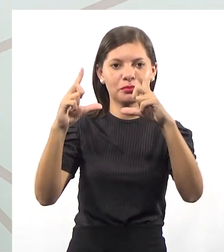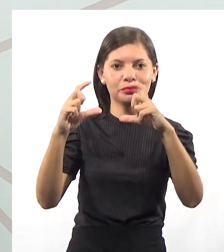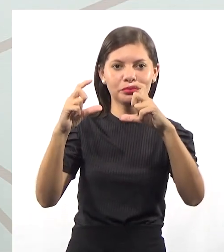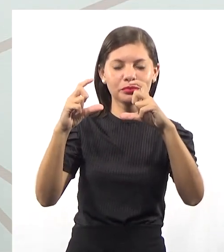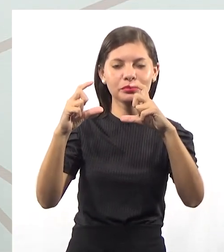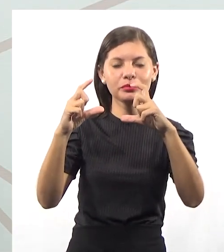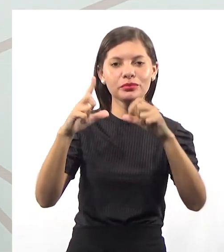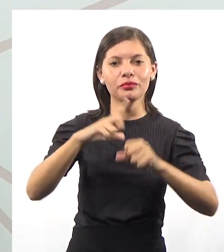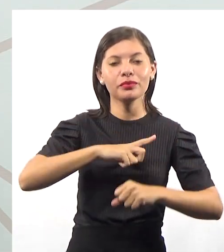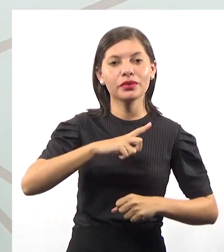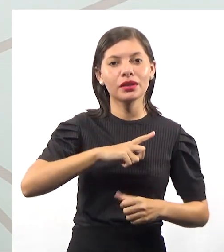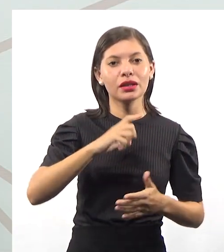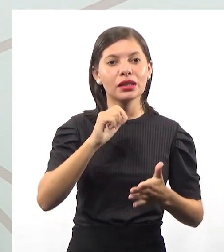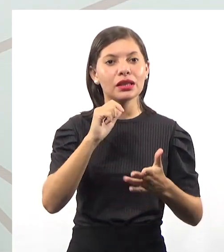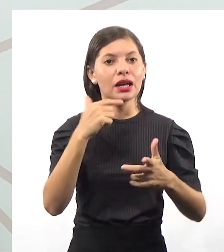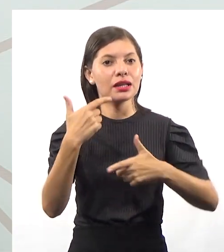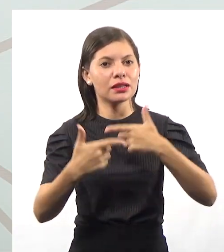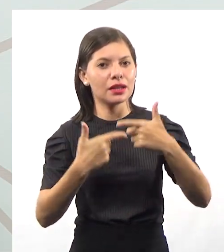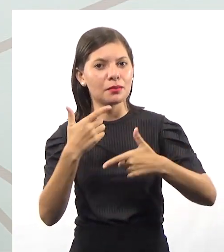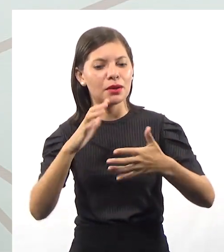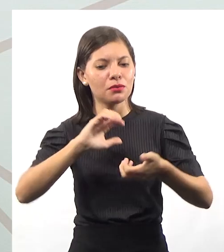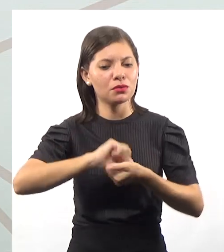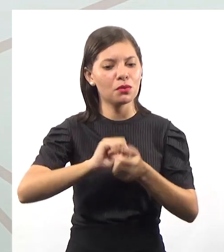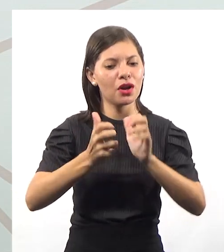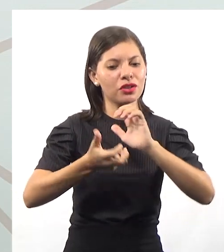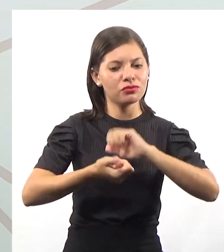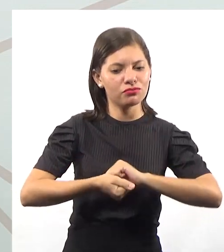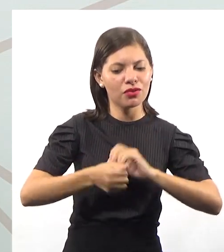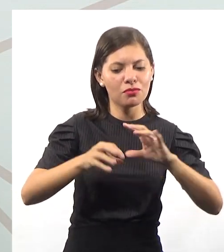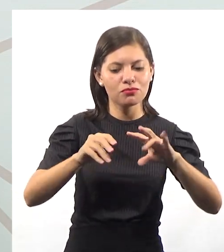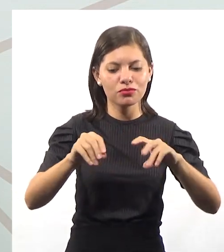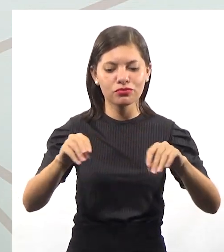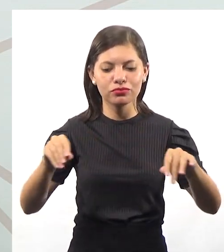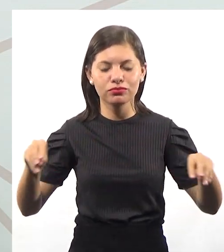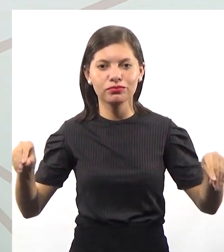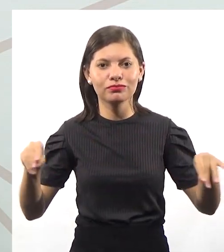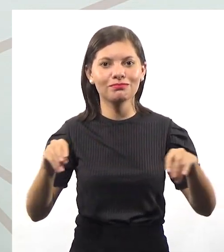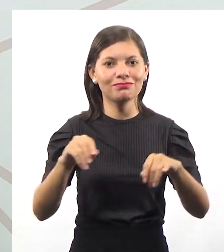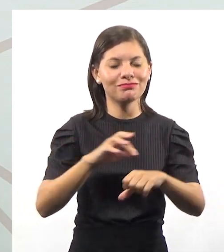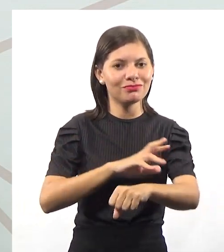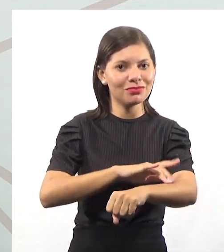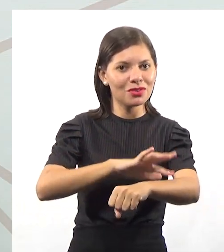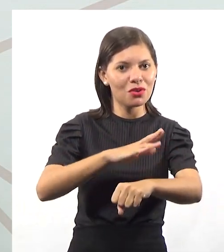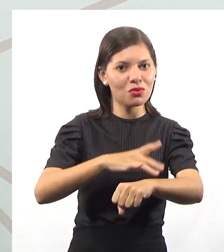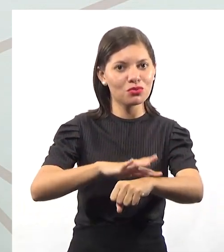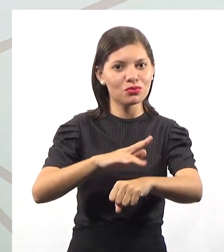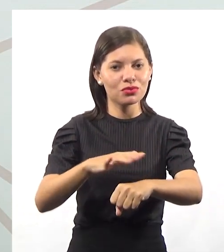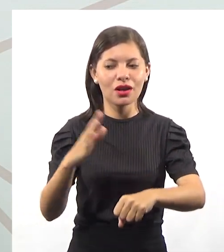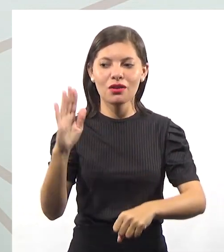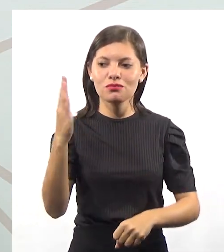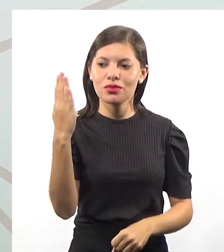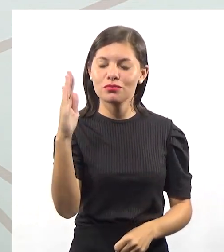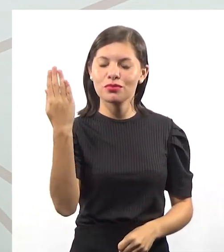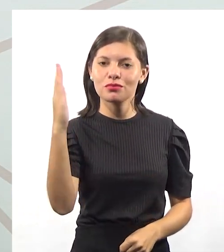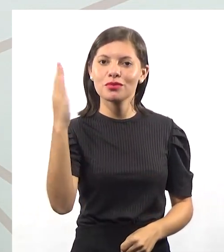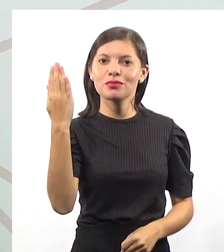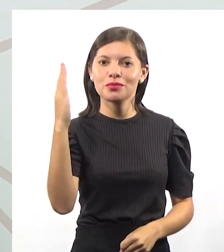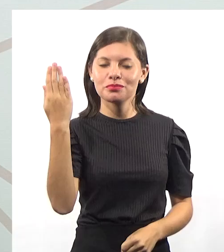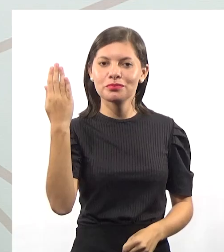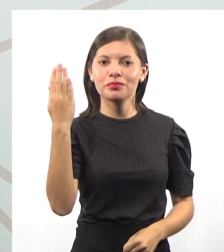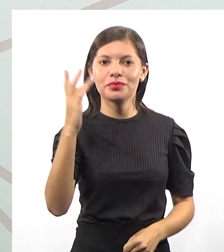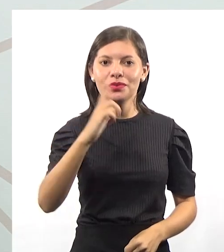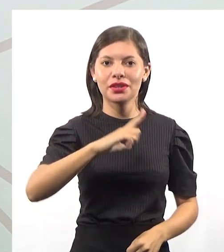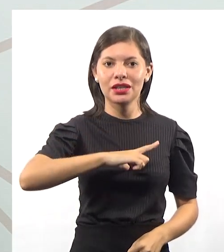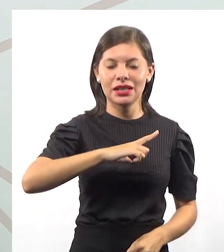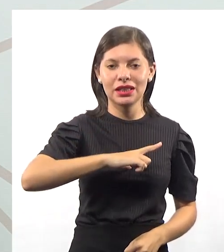fotografias, tem trabalho com argila, com terra, com diferentes texturas, com espelho, como eu já falei.